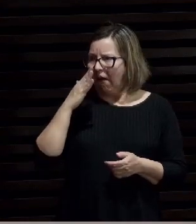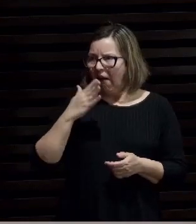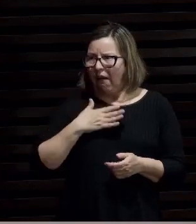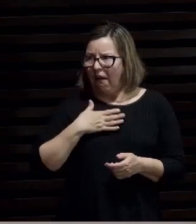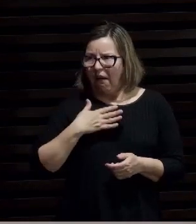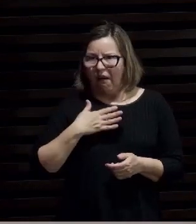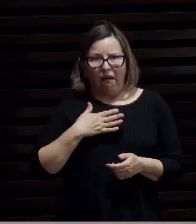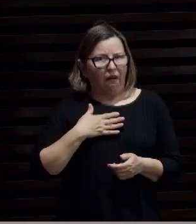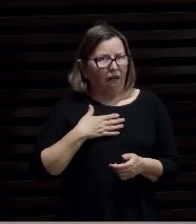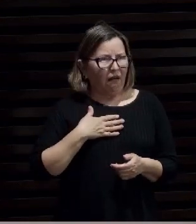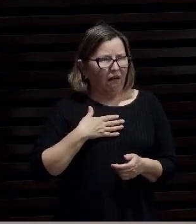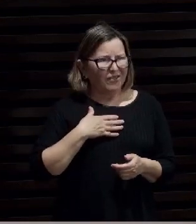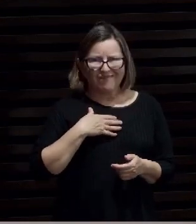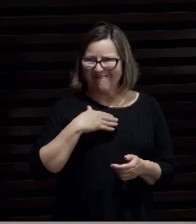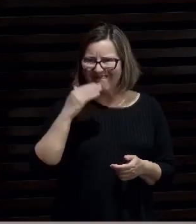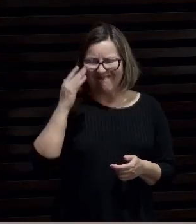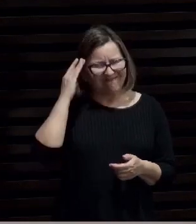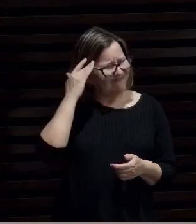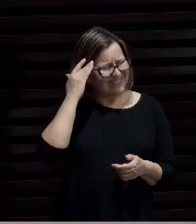Não estava entendendo nada.